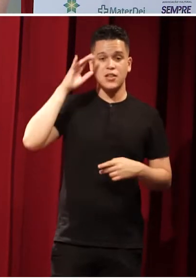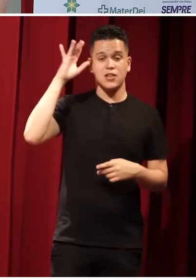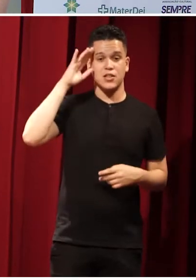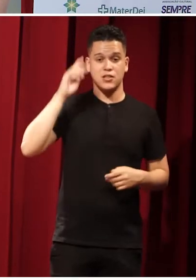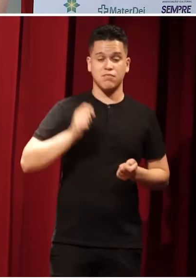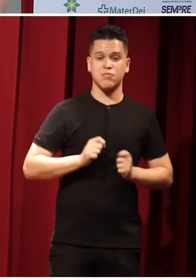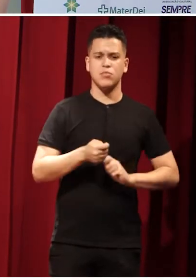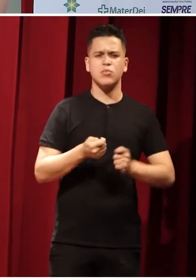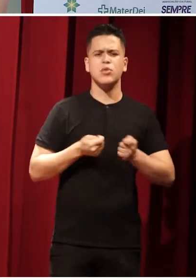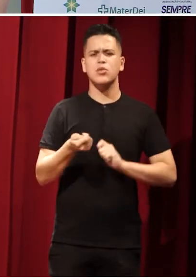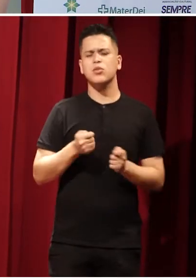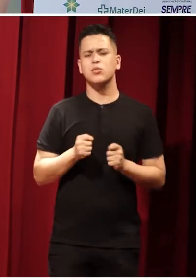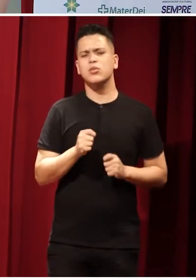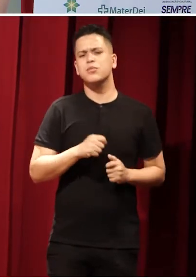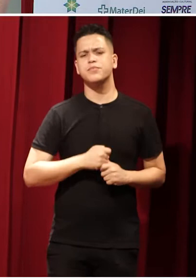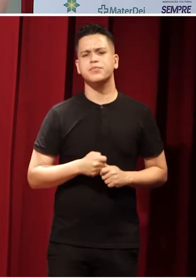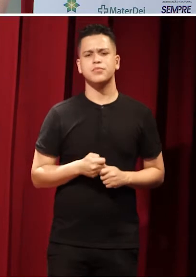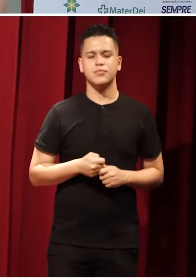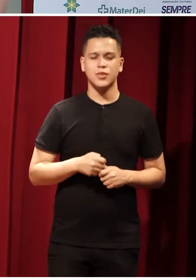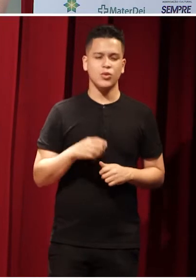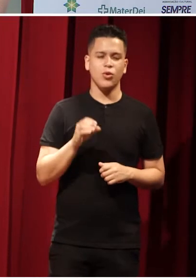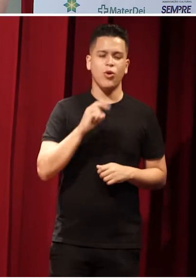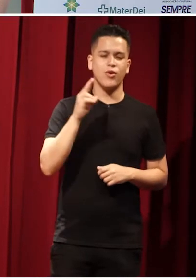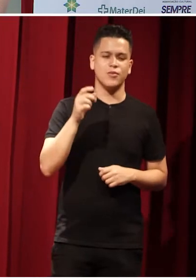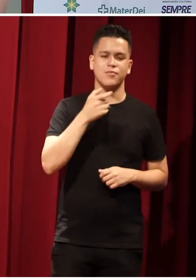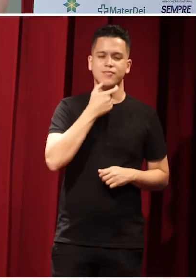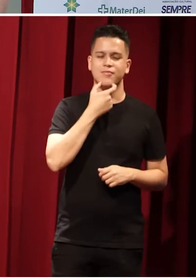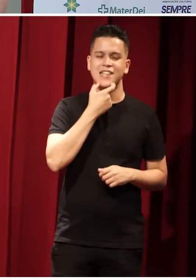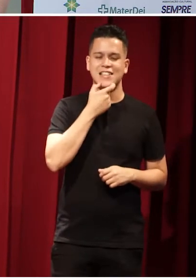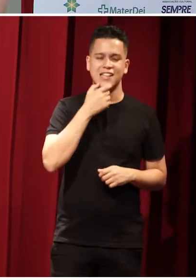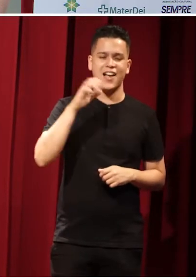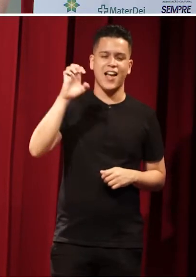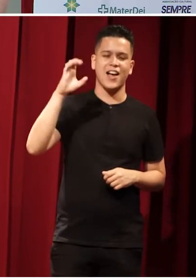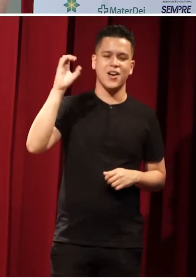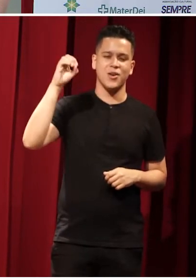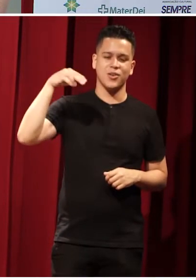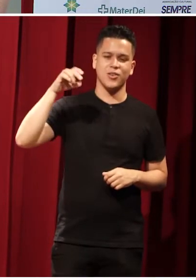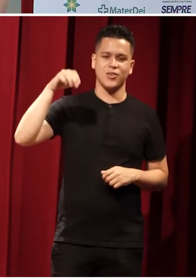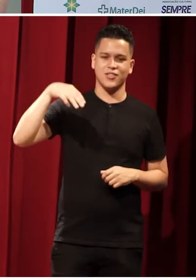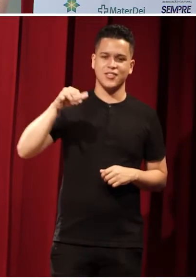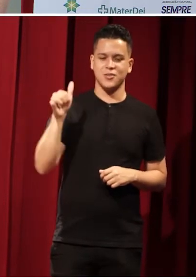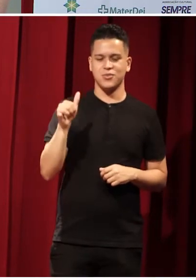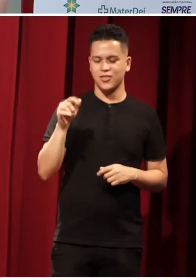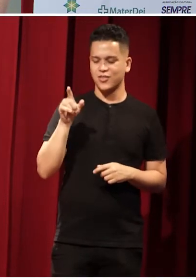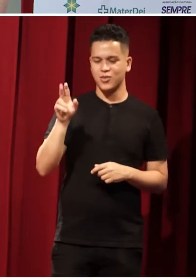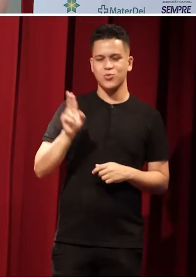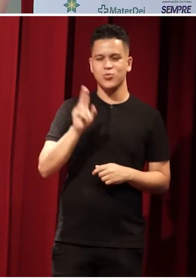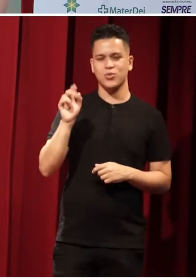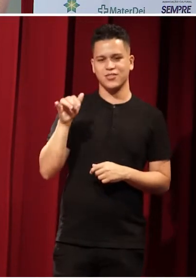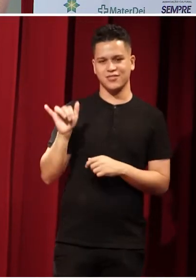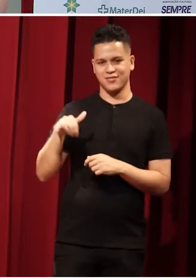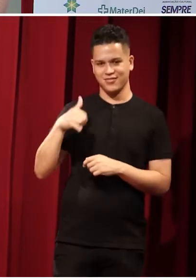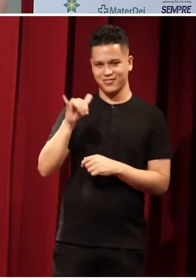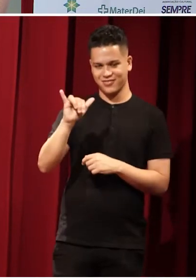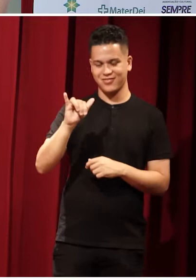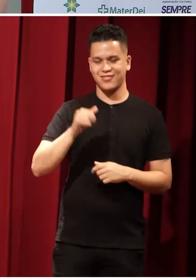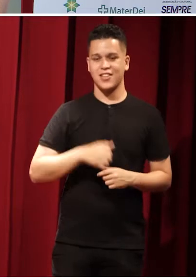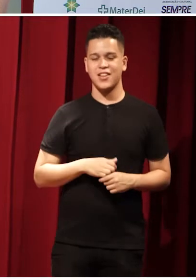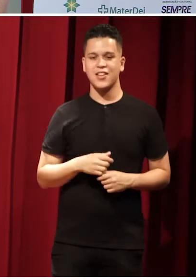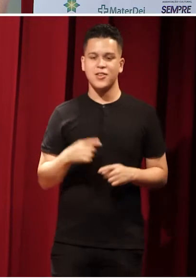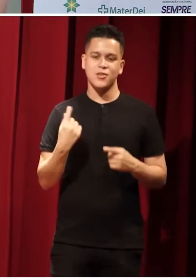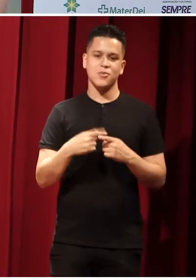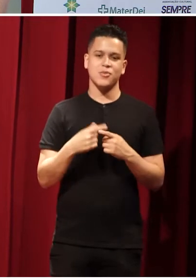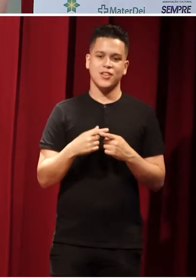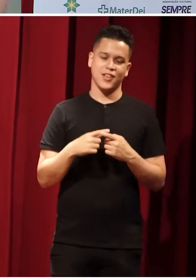e examinar e imaginar a economia, a economy, em inglês com